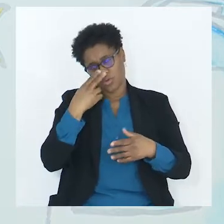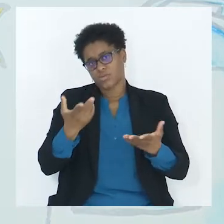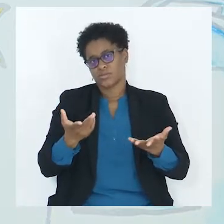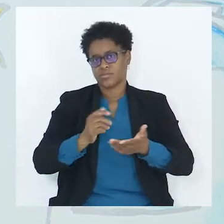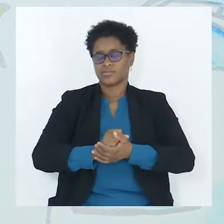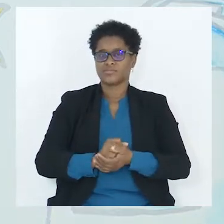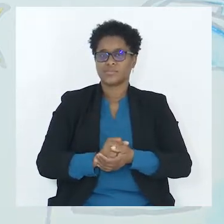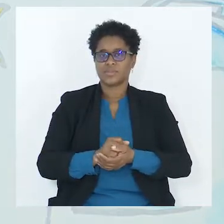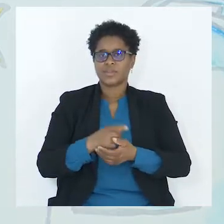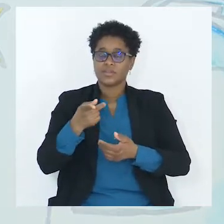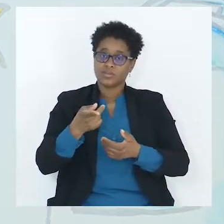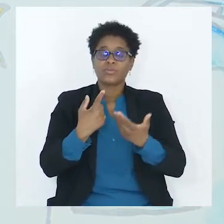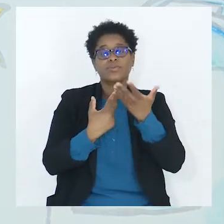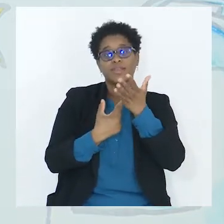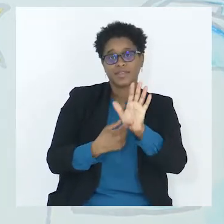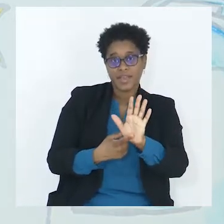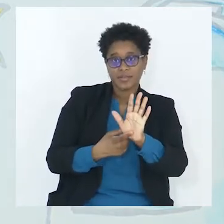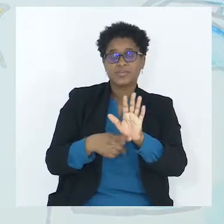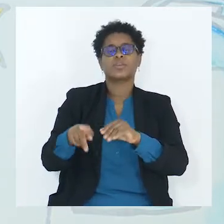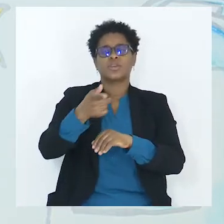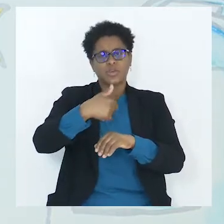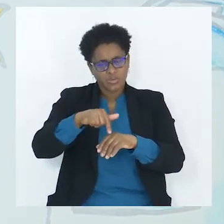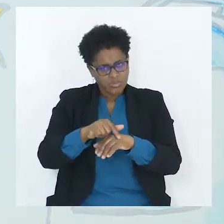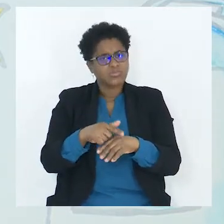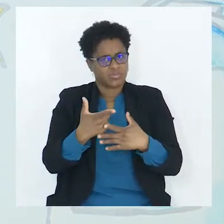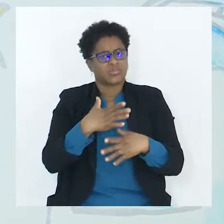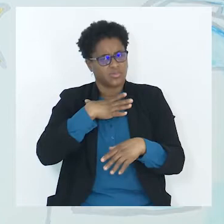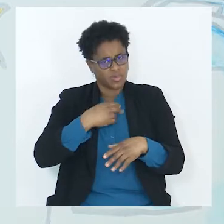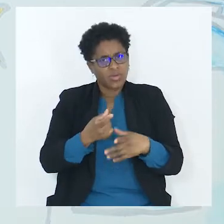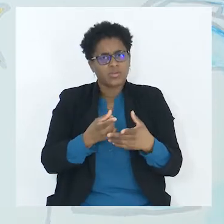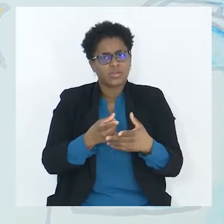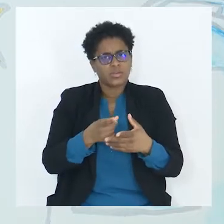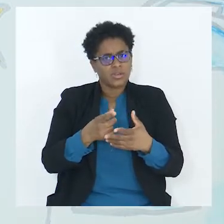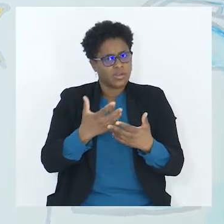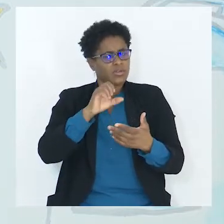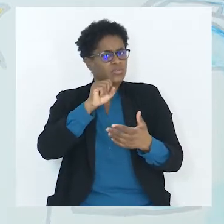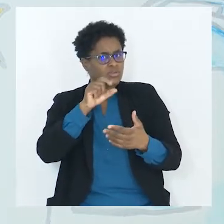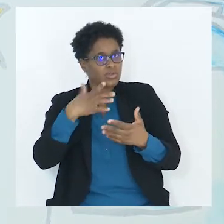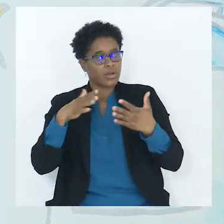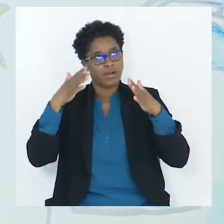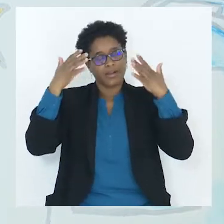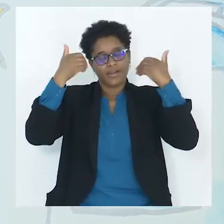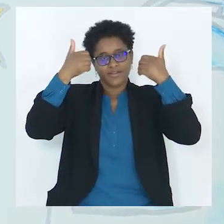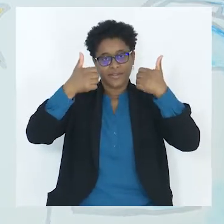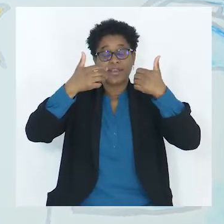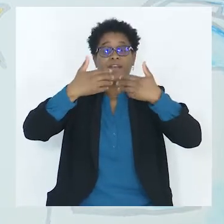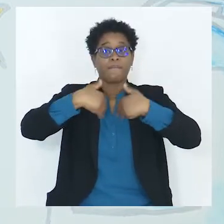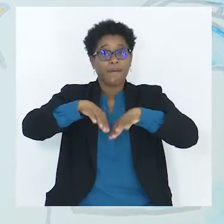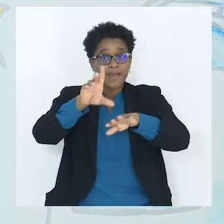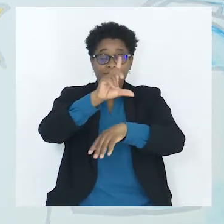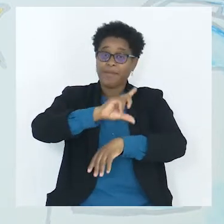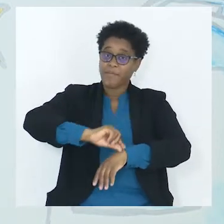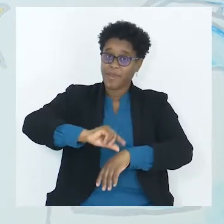nesse caso, são exemplos que nos agradam, que nos glorificam,